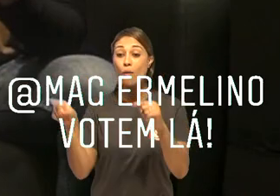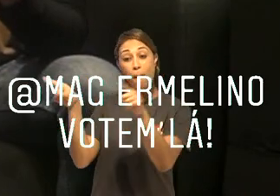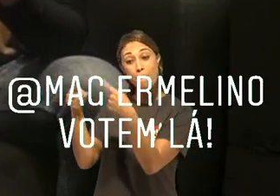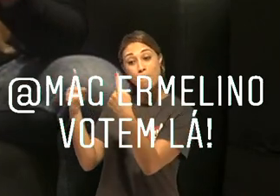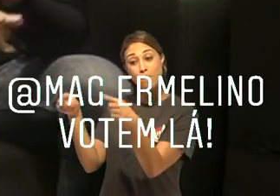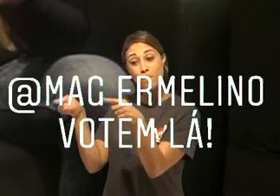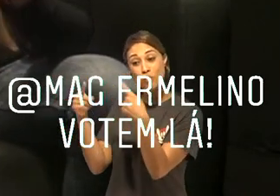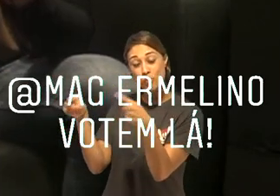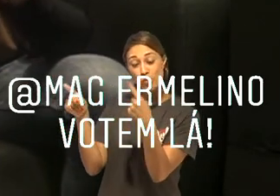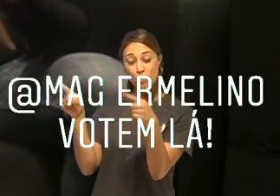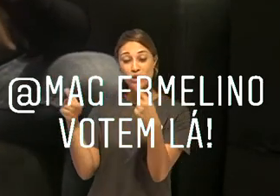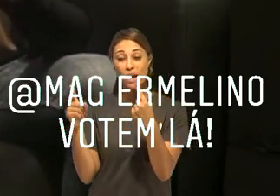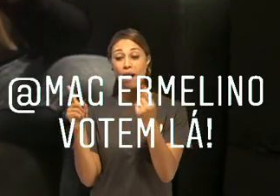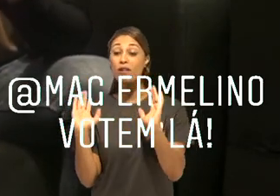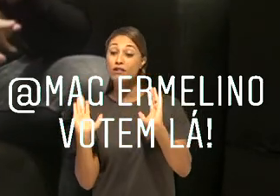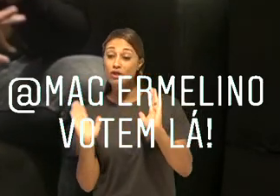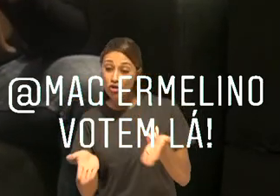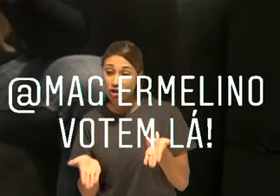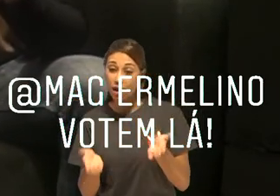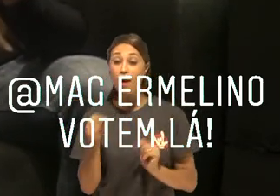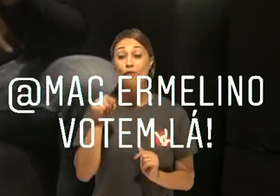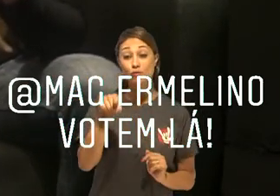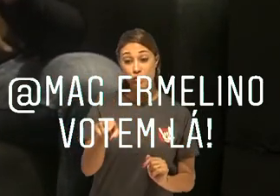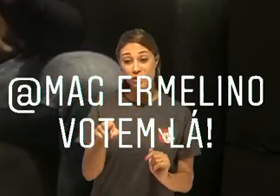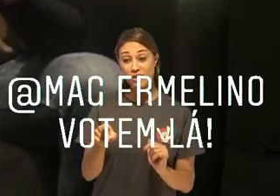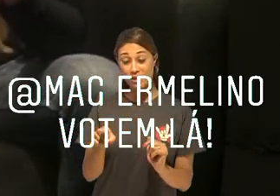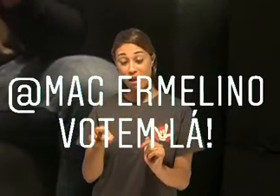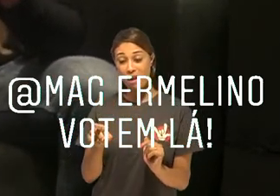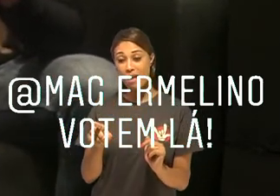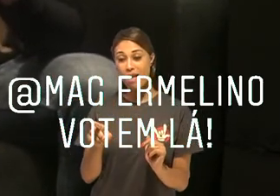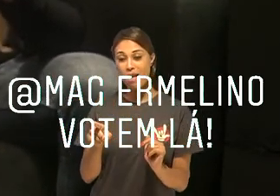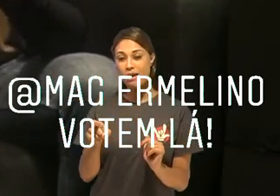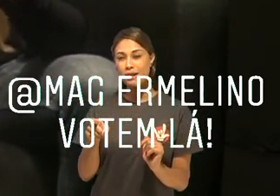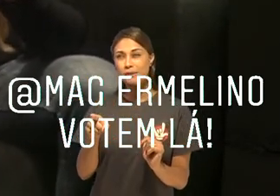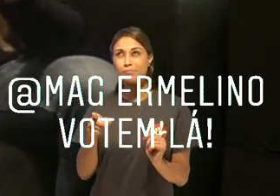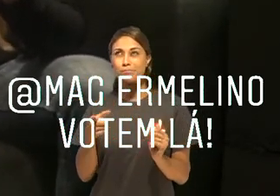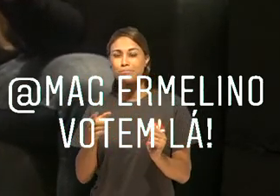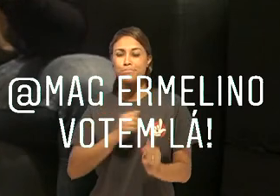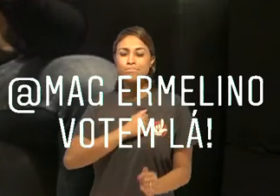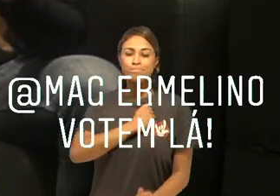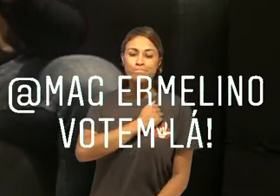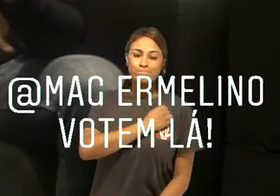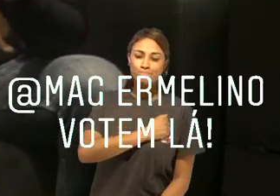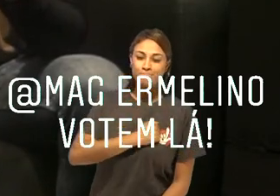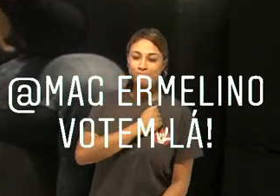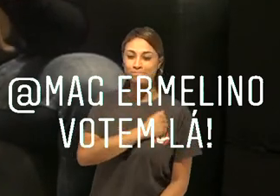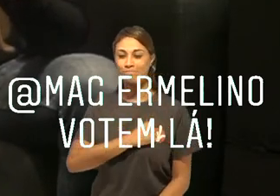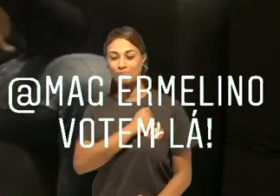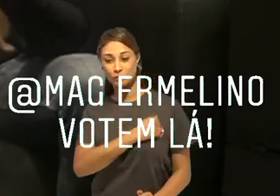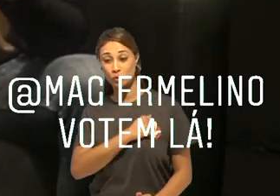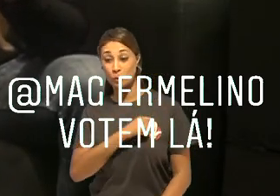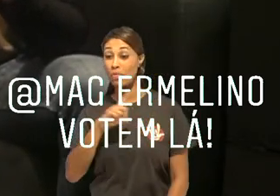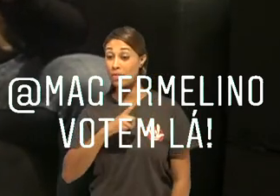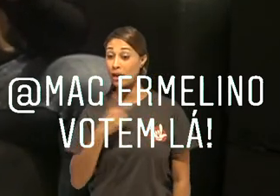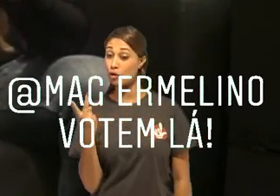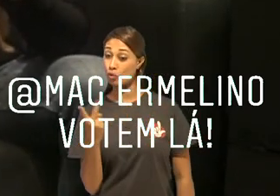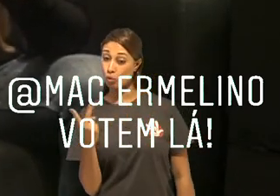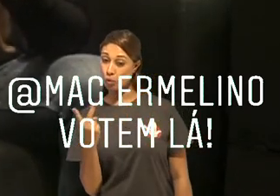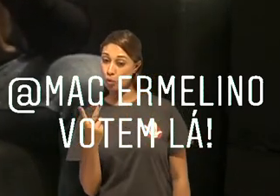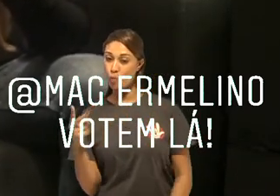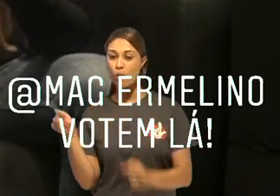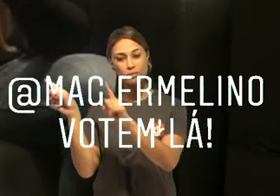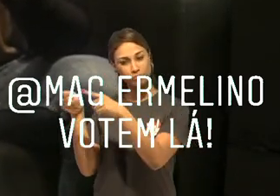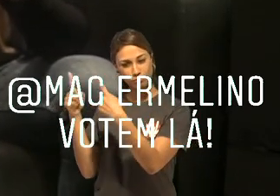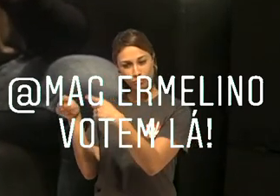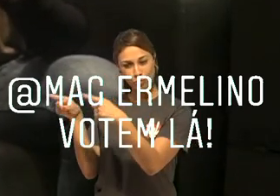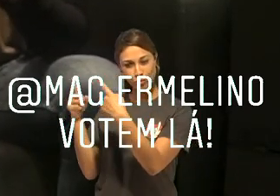acampamentos. Qual foi a música que você, dessas duas, né? Nós colocamos duas lá. Nós colocamos duas músicas que estão aí na tela.